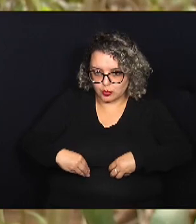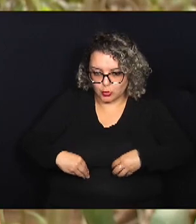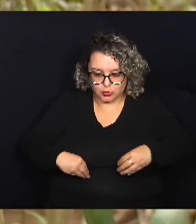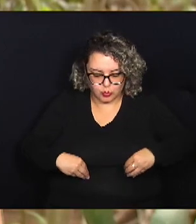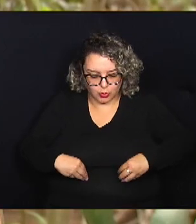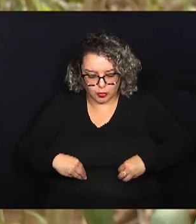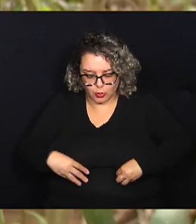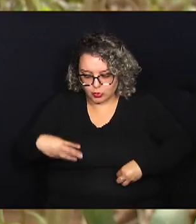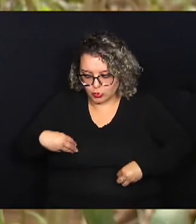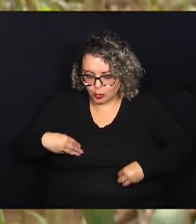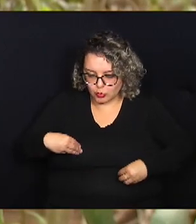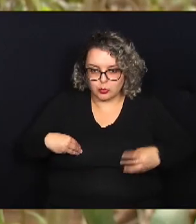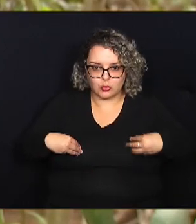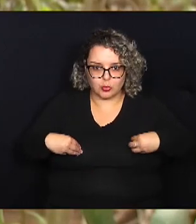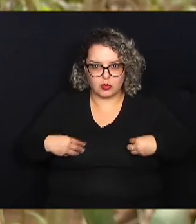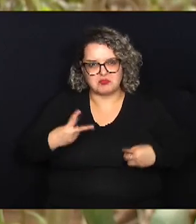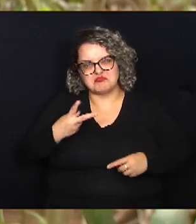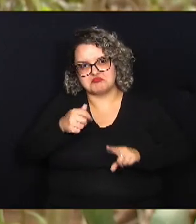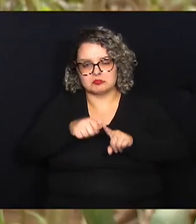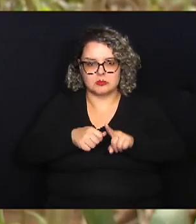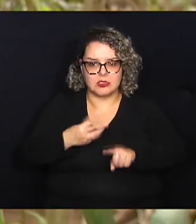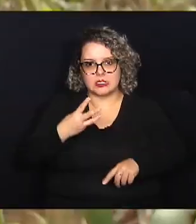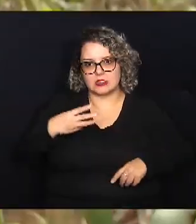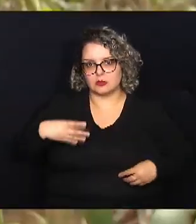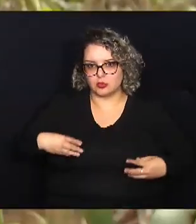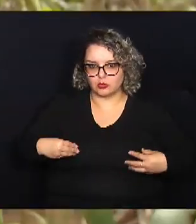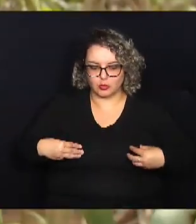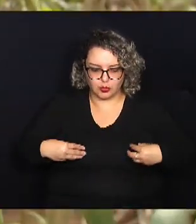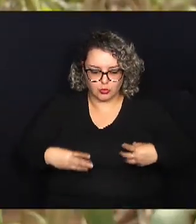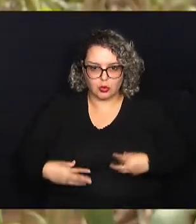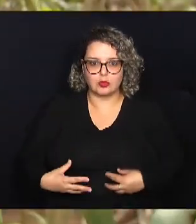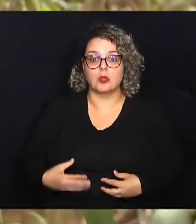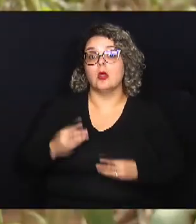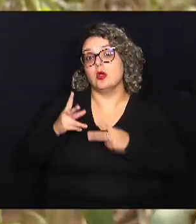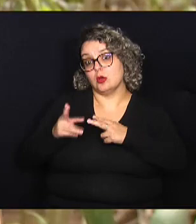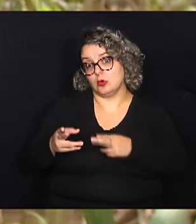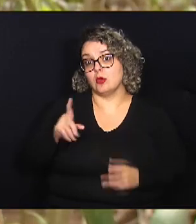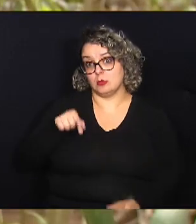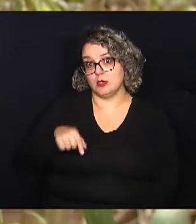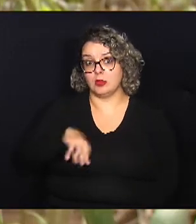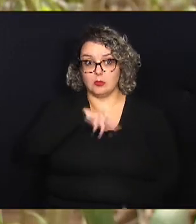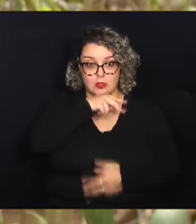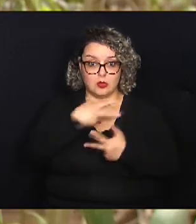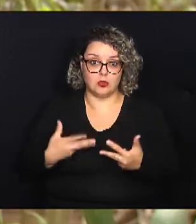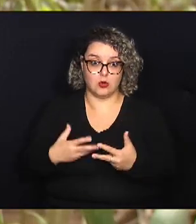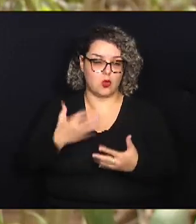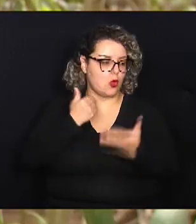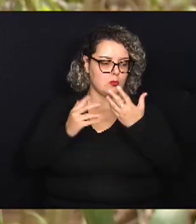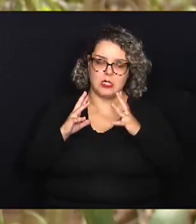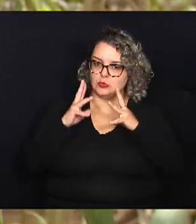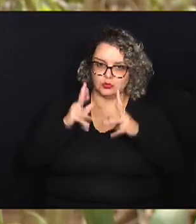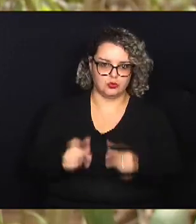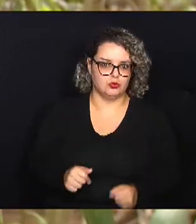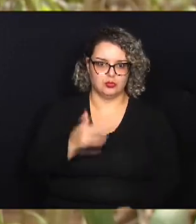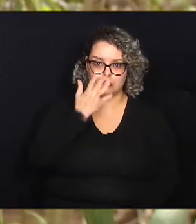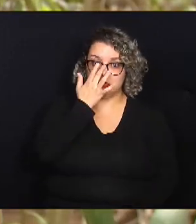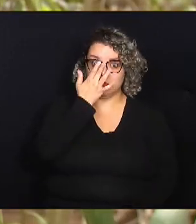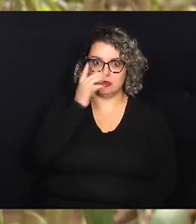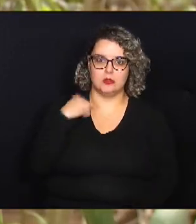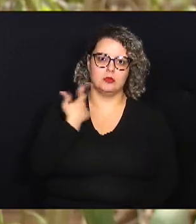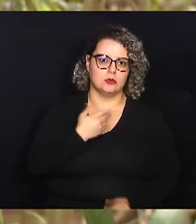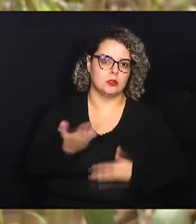por 2 meses, 3 meses até. Como eles são animais que consomem de tudo, a gente